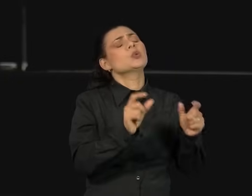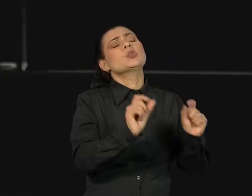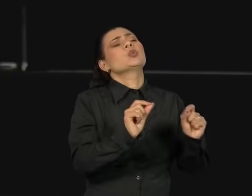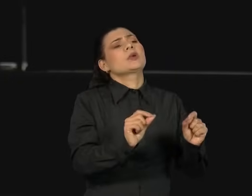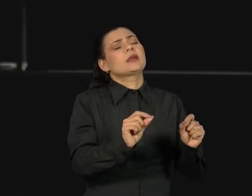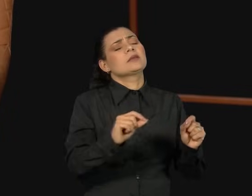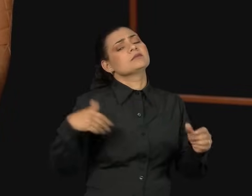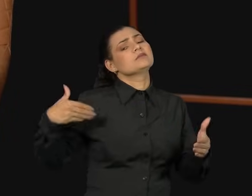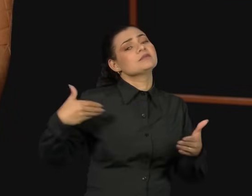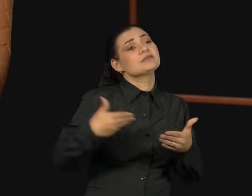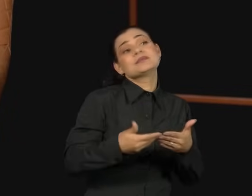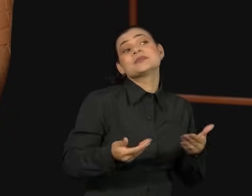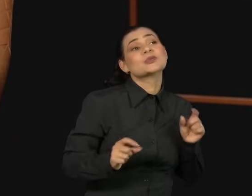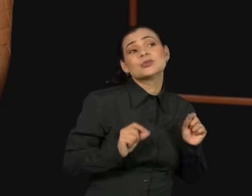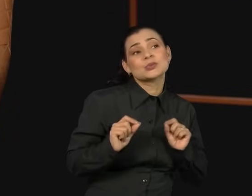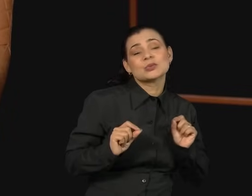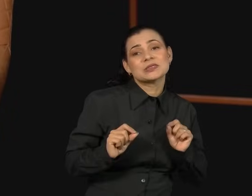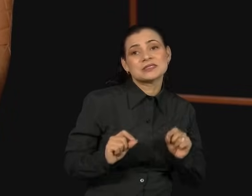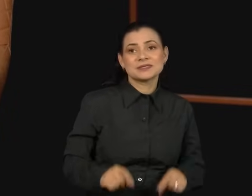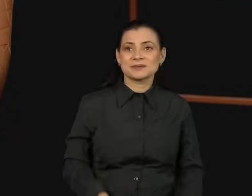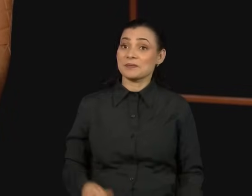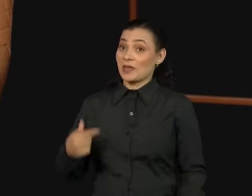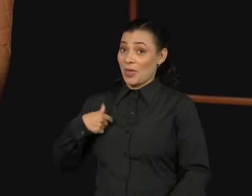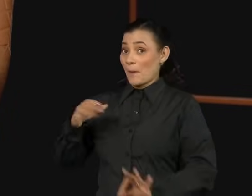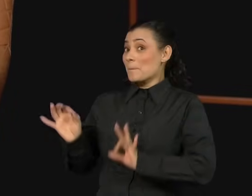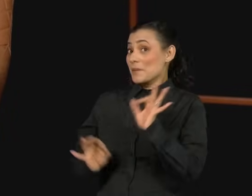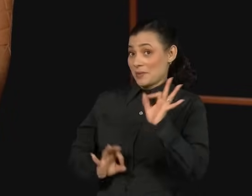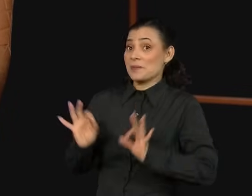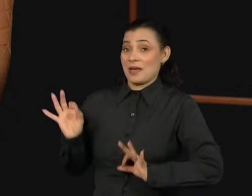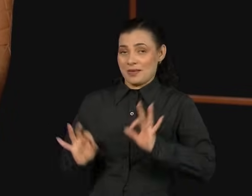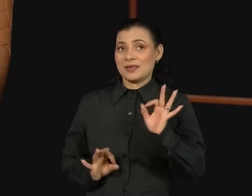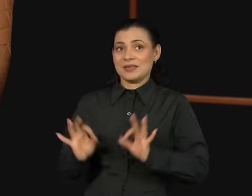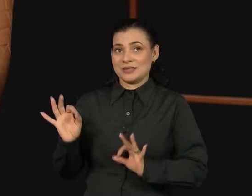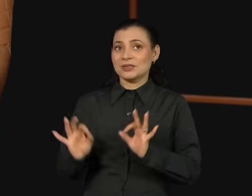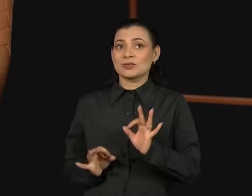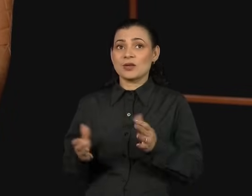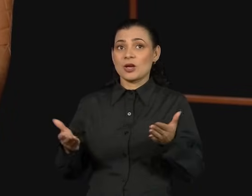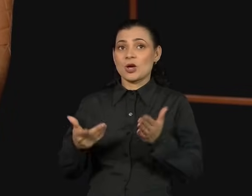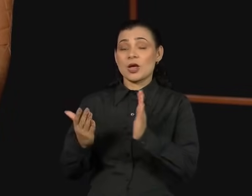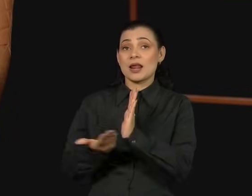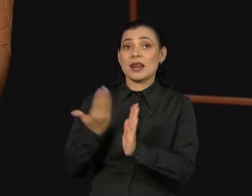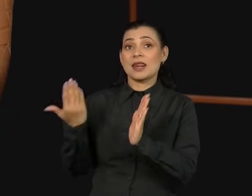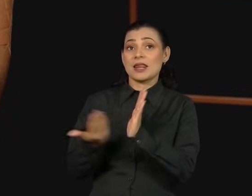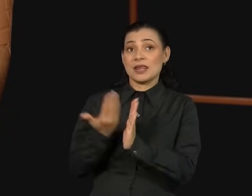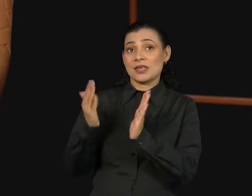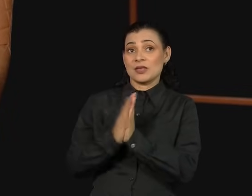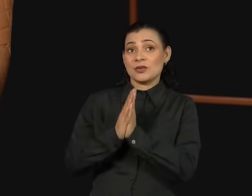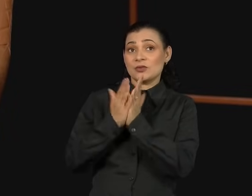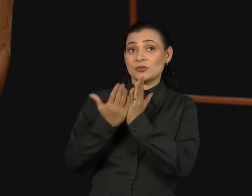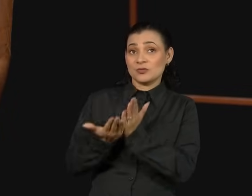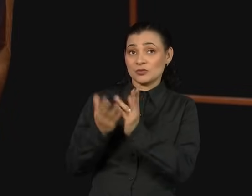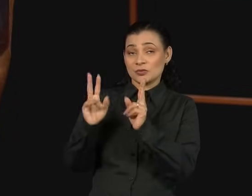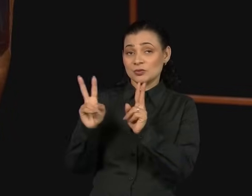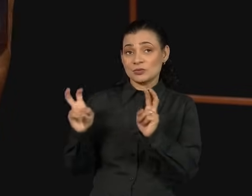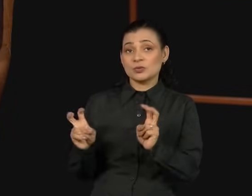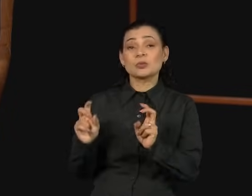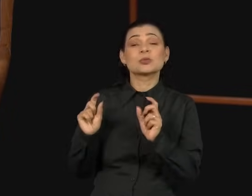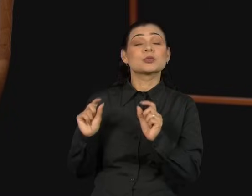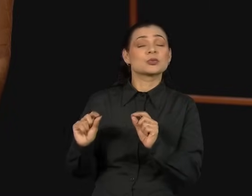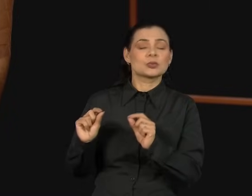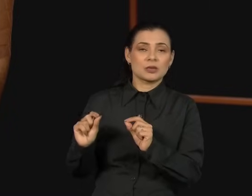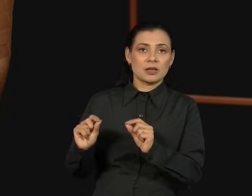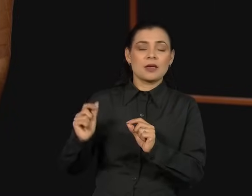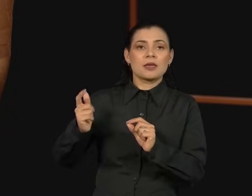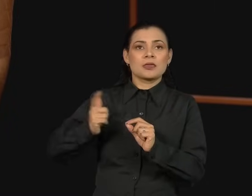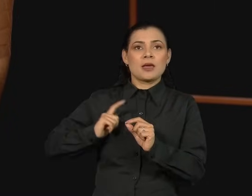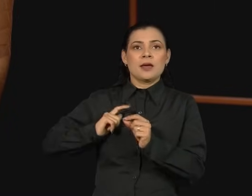por aí? Puxa. Eu estou preparando justamente um livro que reúne